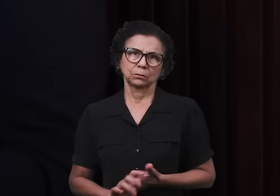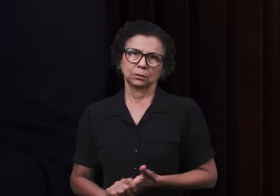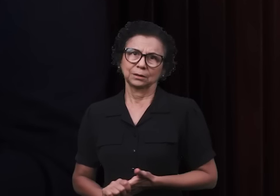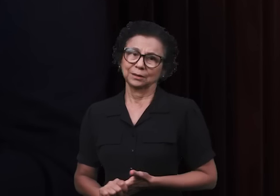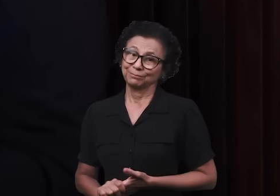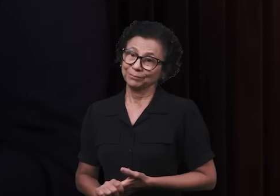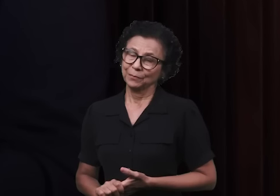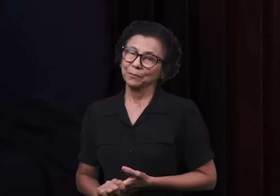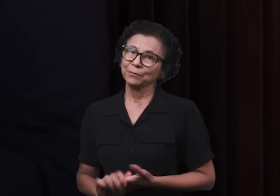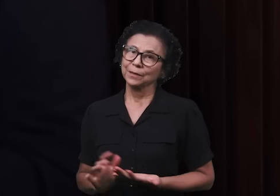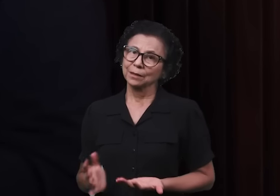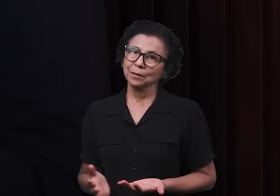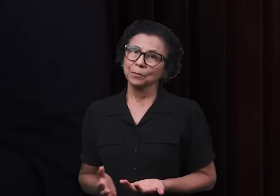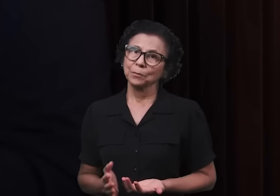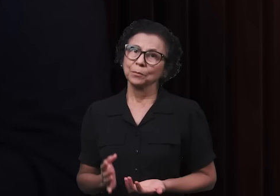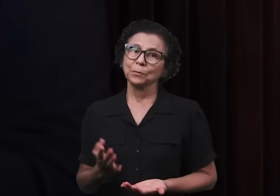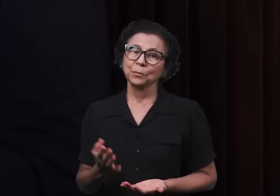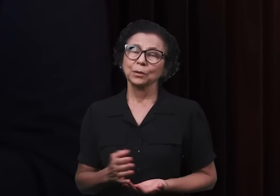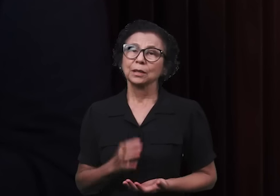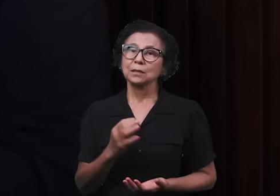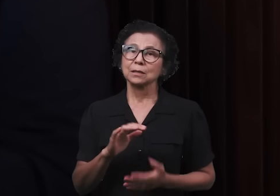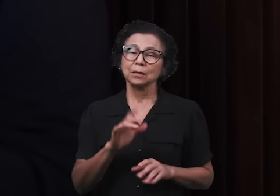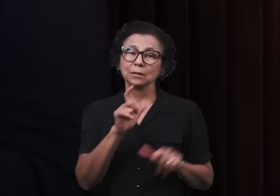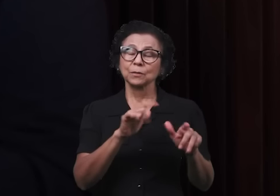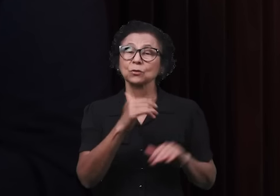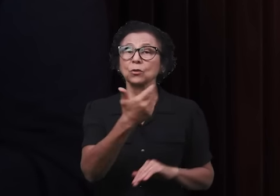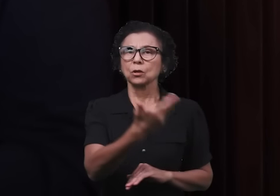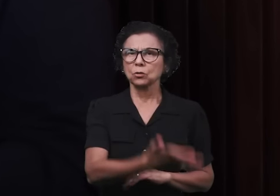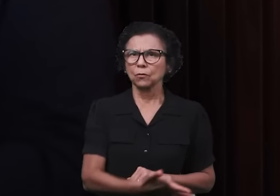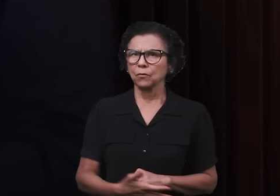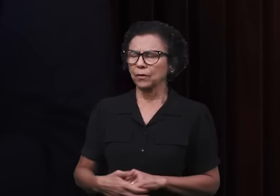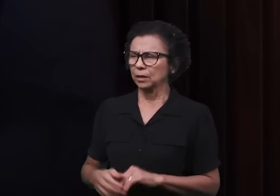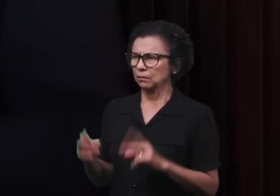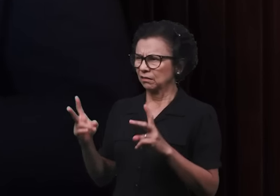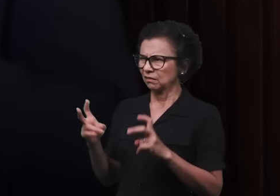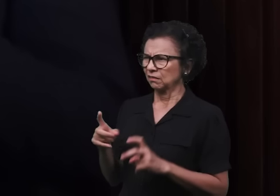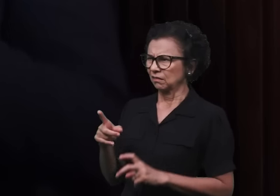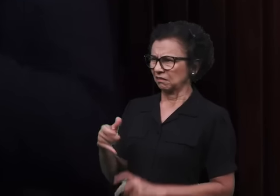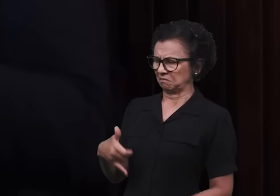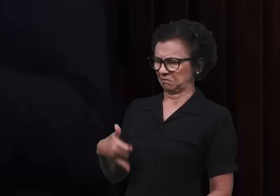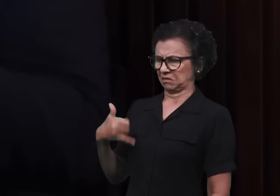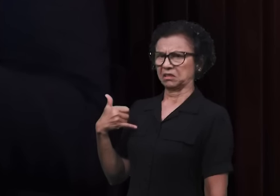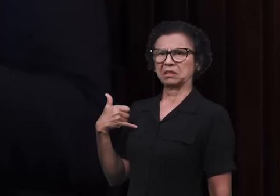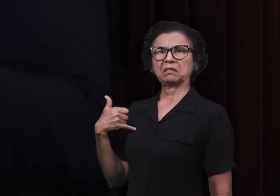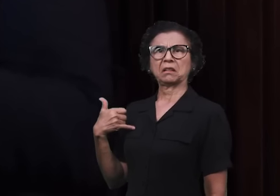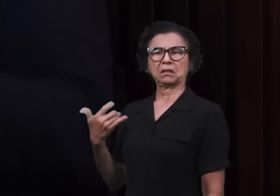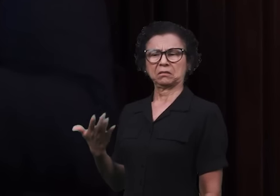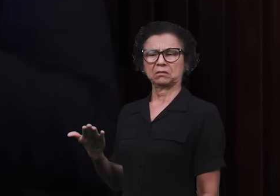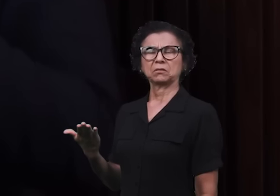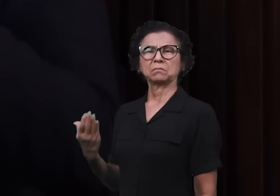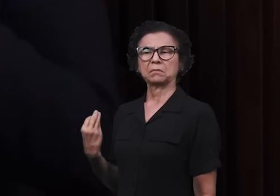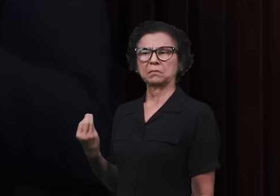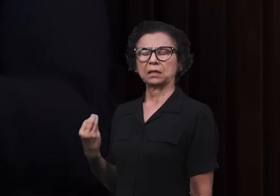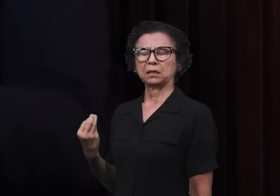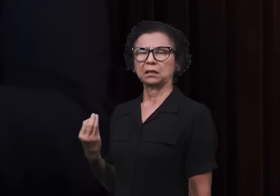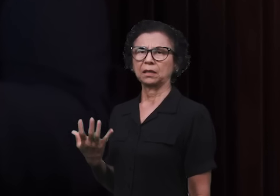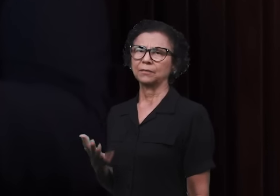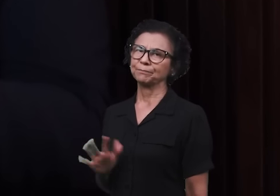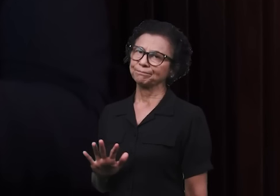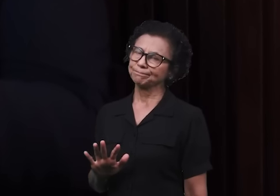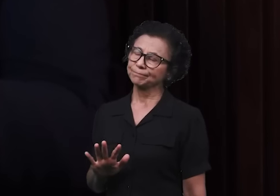não escandalizar aqueles que, olhando para isso, podem achar como um cisco no olho, vamos dizer assim. Então, para que a gente